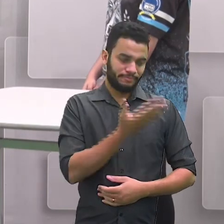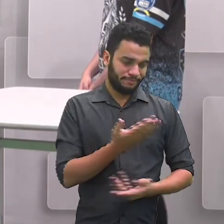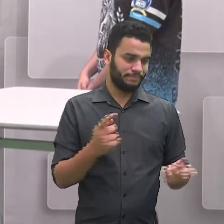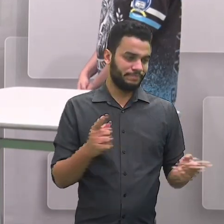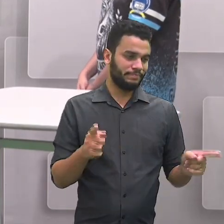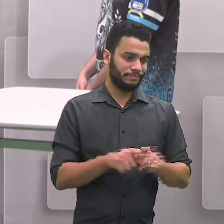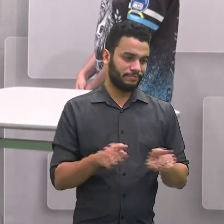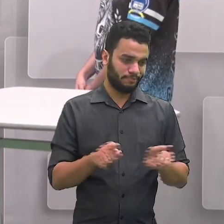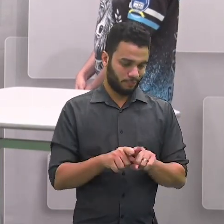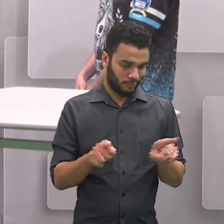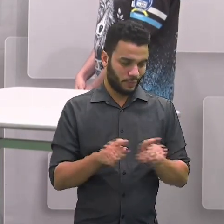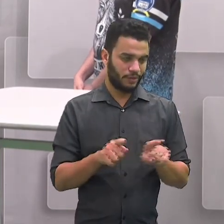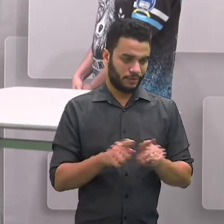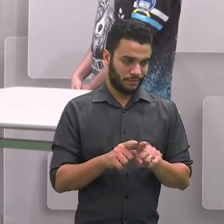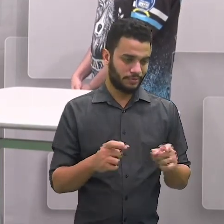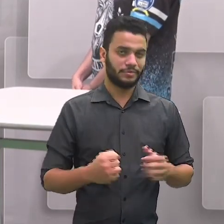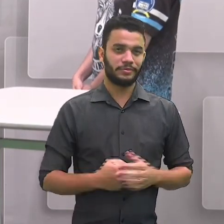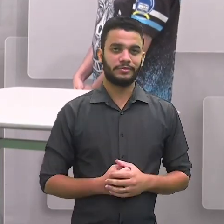tá?